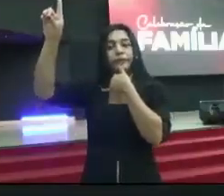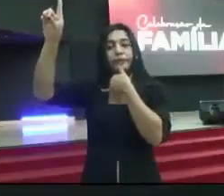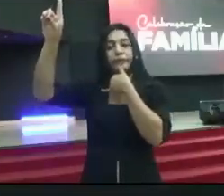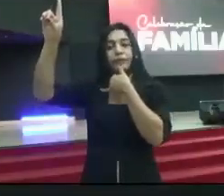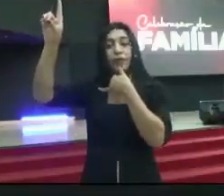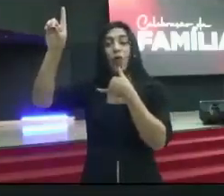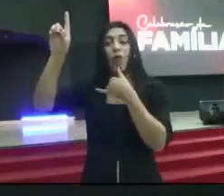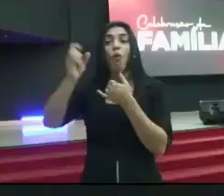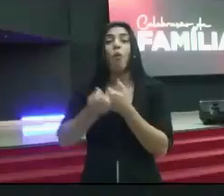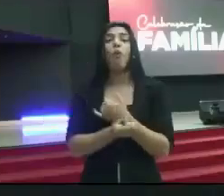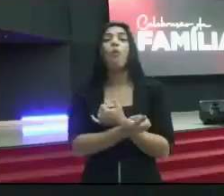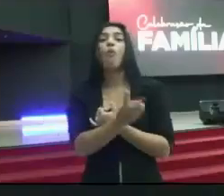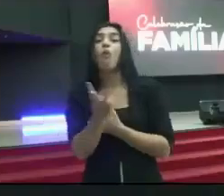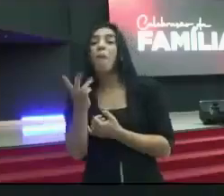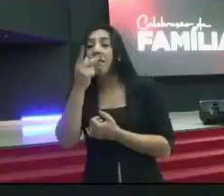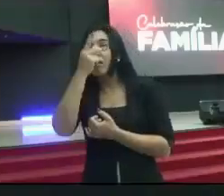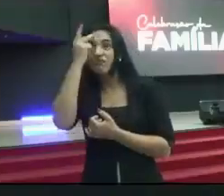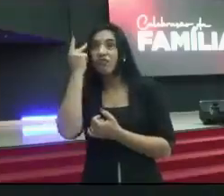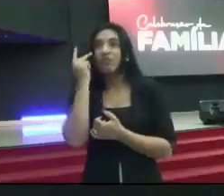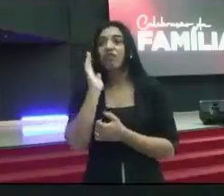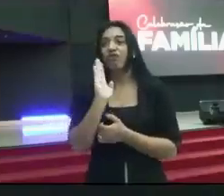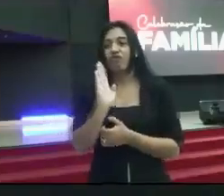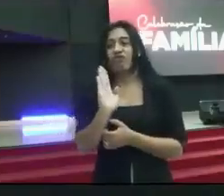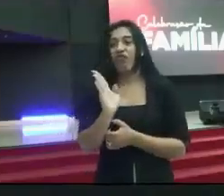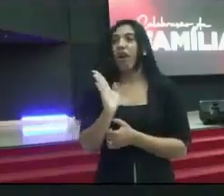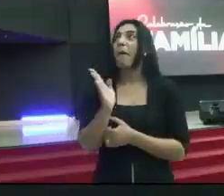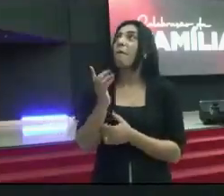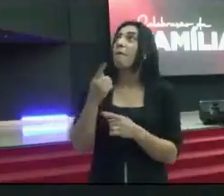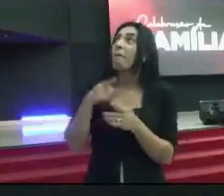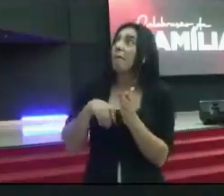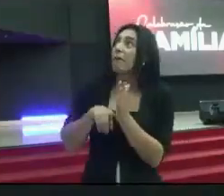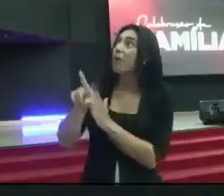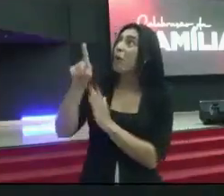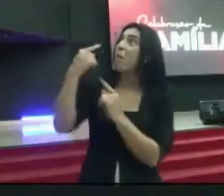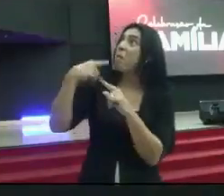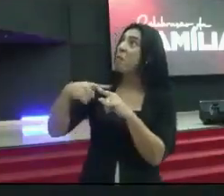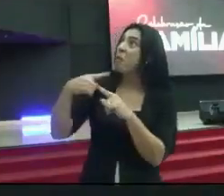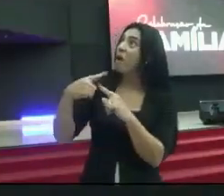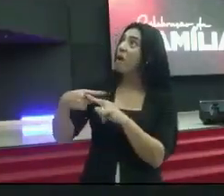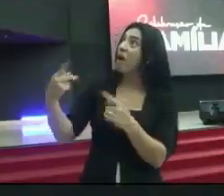Quantas pessoas já se perguntaram por que eu?